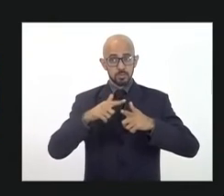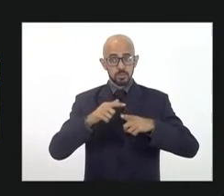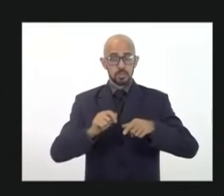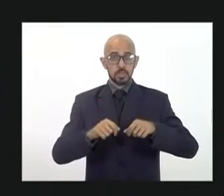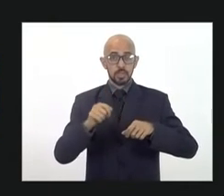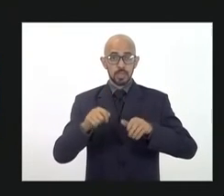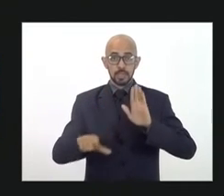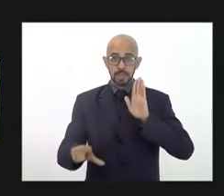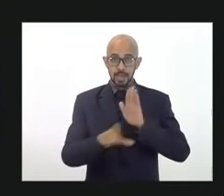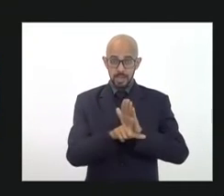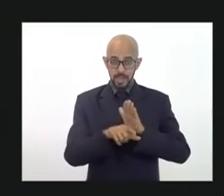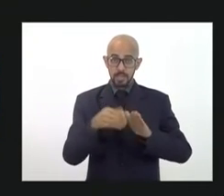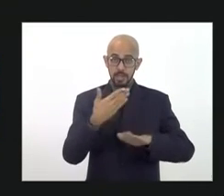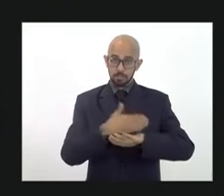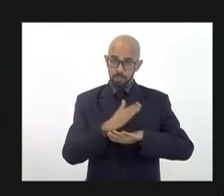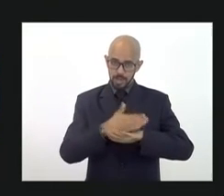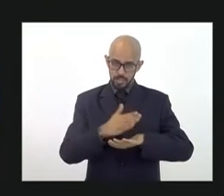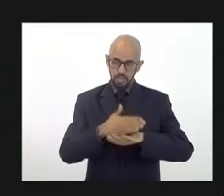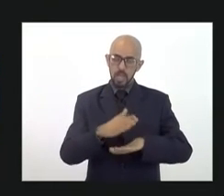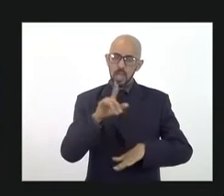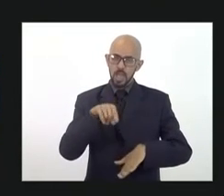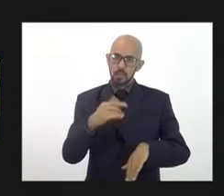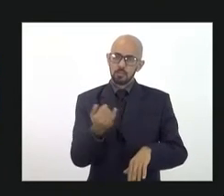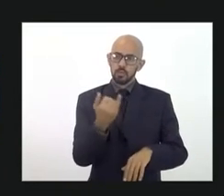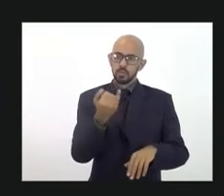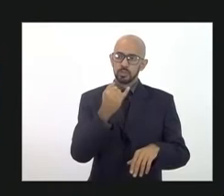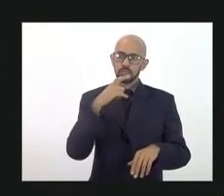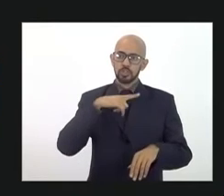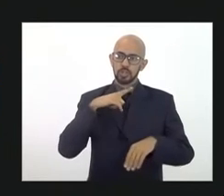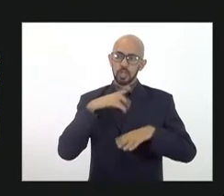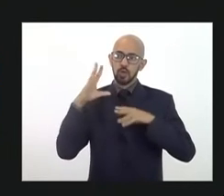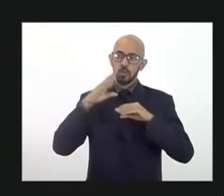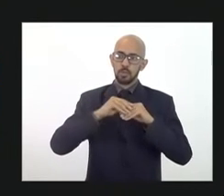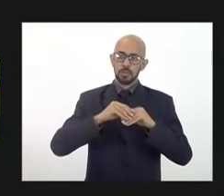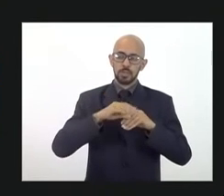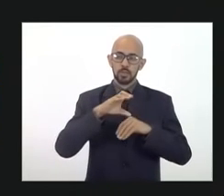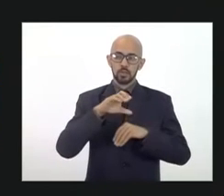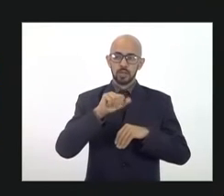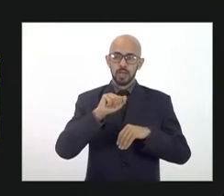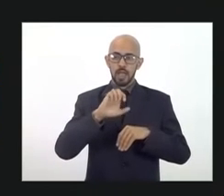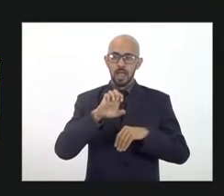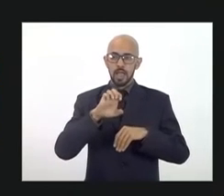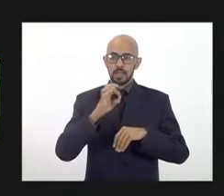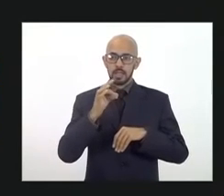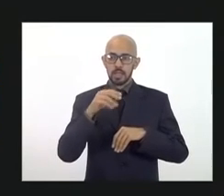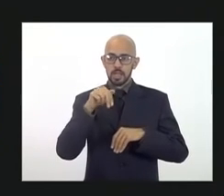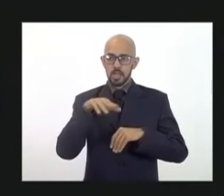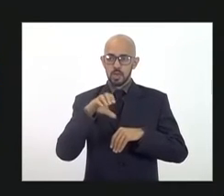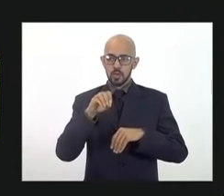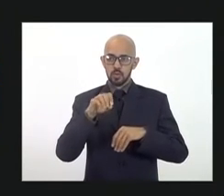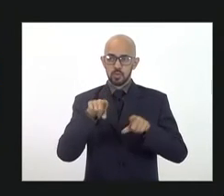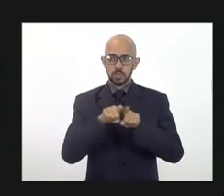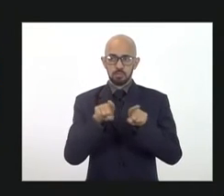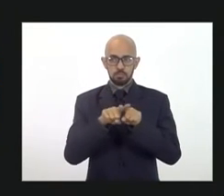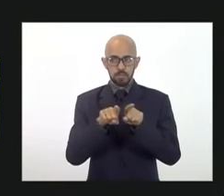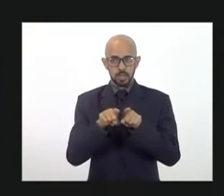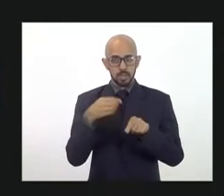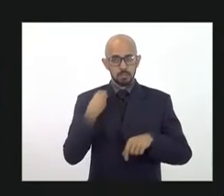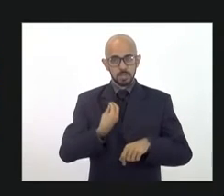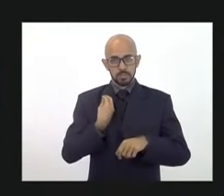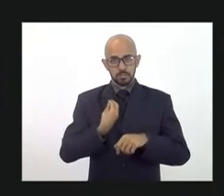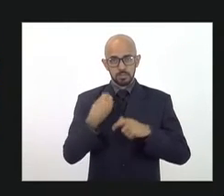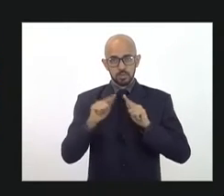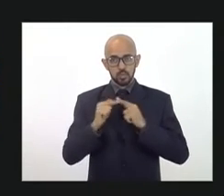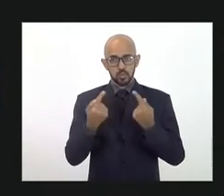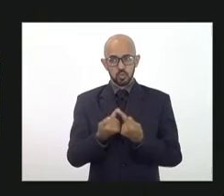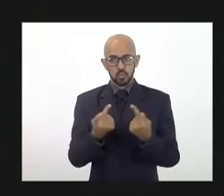papel é fundamental. Existe uma contribuição, estou vendo aí que o Caetano também está nesse grupo, abraço para o Caetano, diretor também da região leste fluminense, que eu guardo